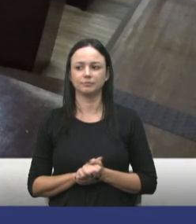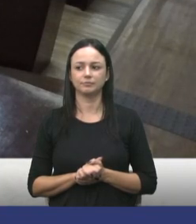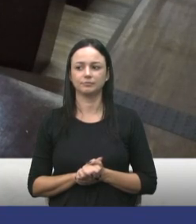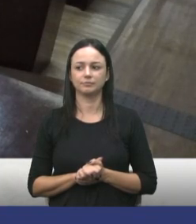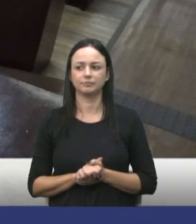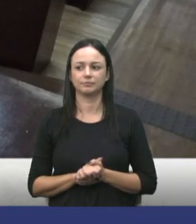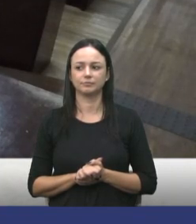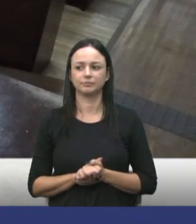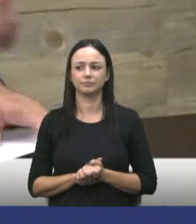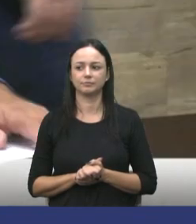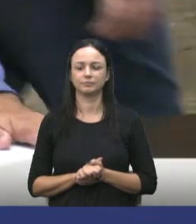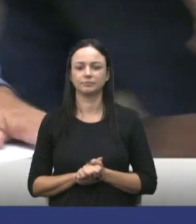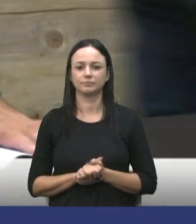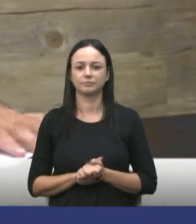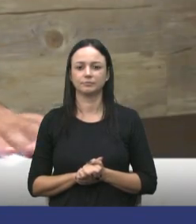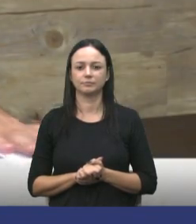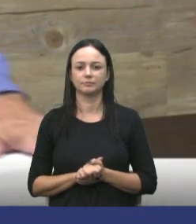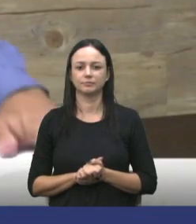Bom,